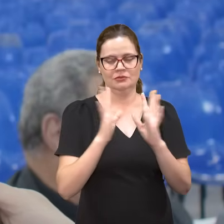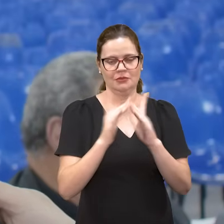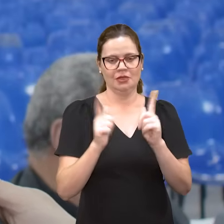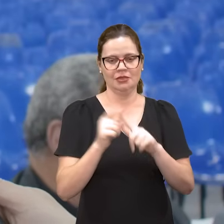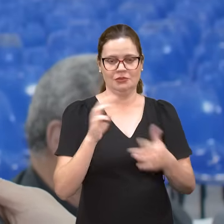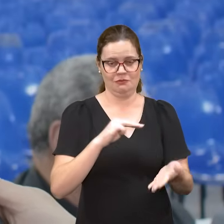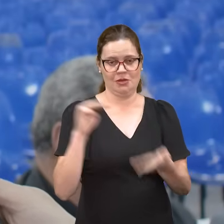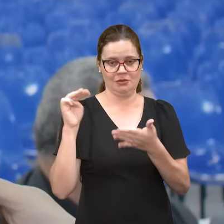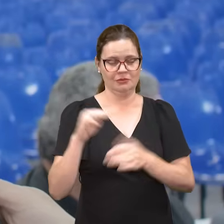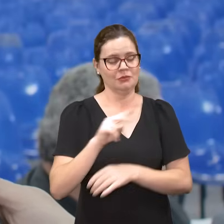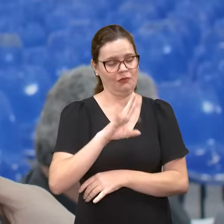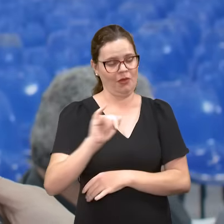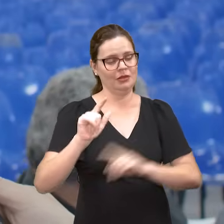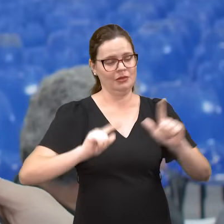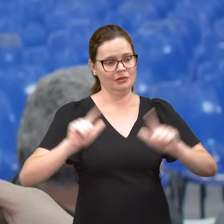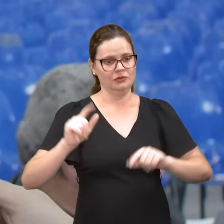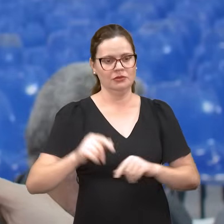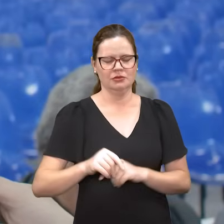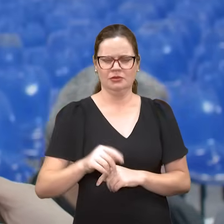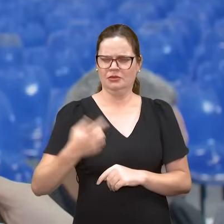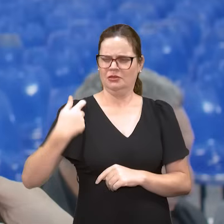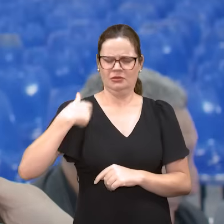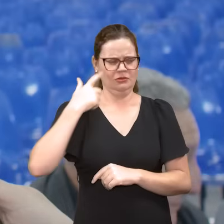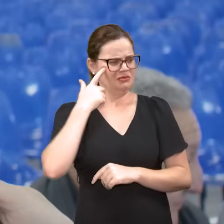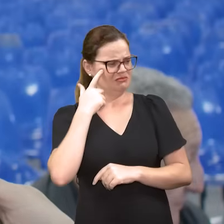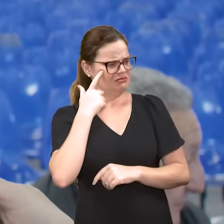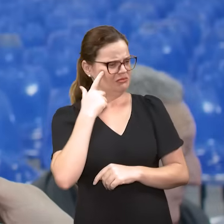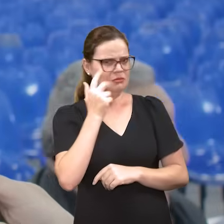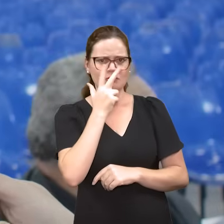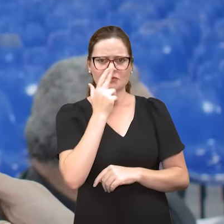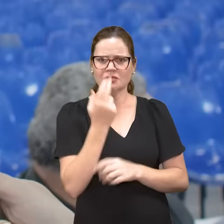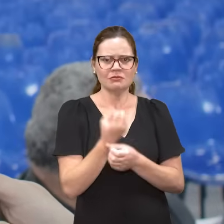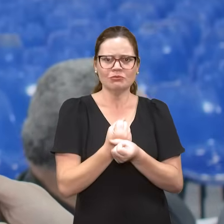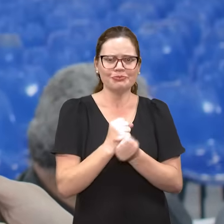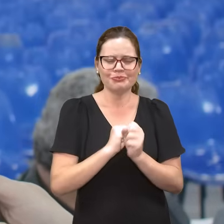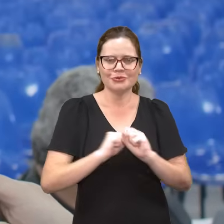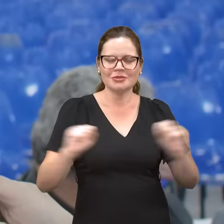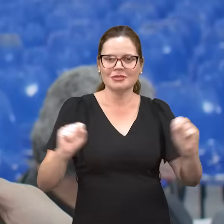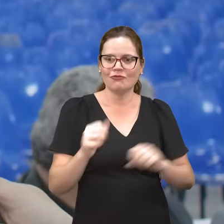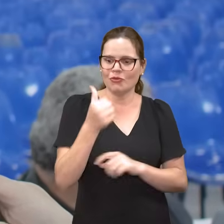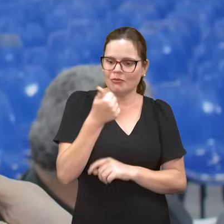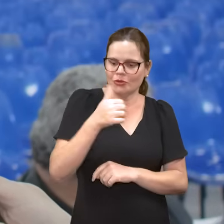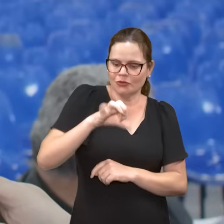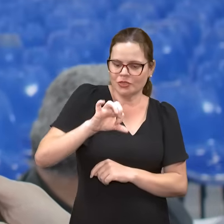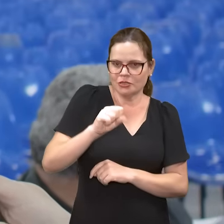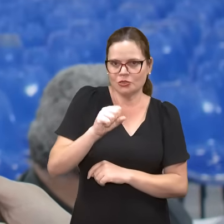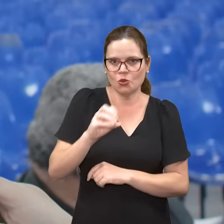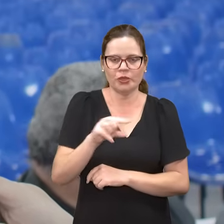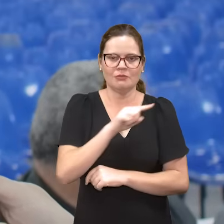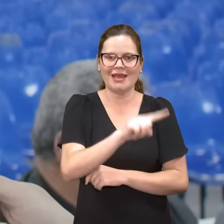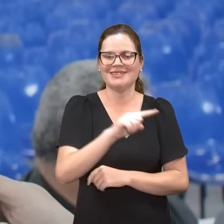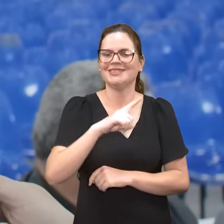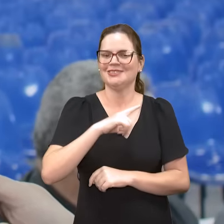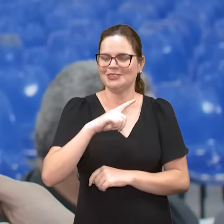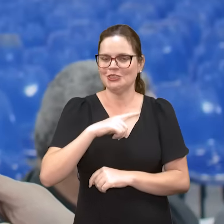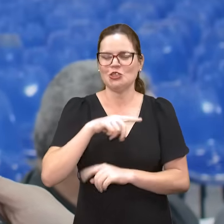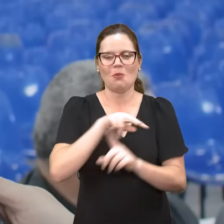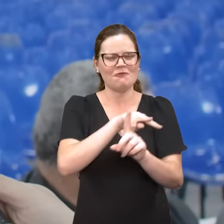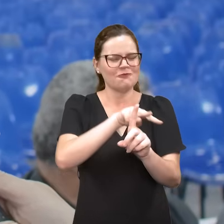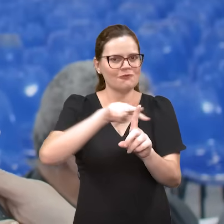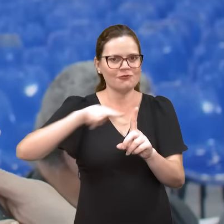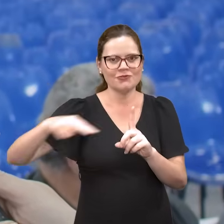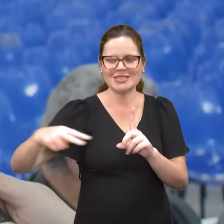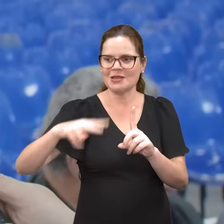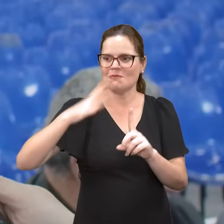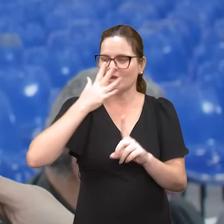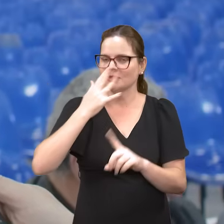Para nós isso era uma coisa que estava muito longe da realidade, mas ele era um homem visionário, né? Ele falava de termos televisão,